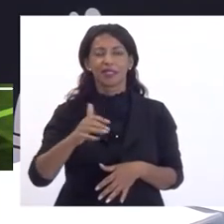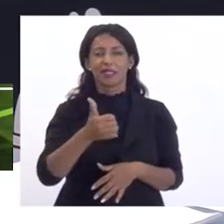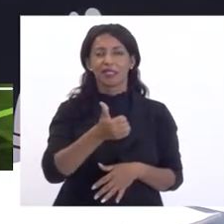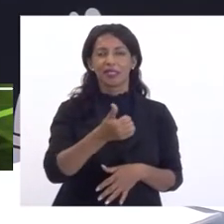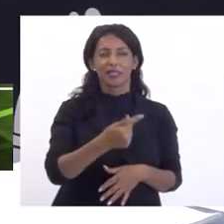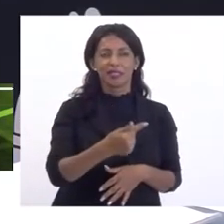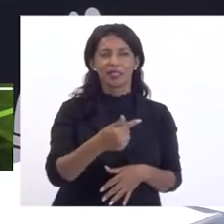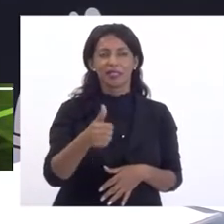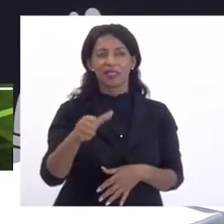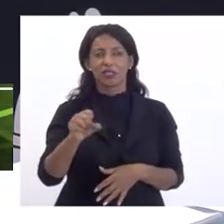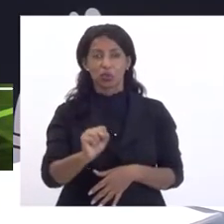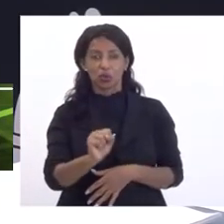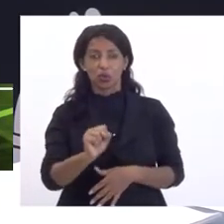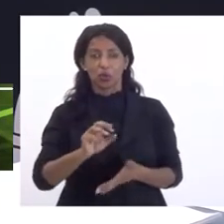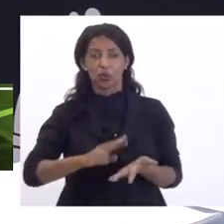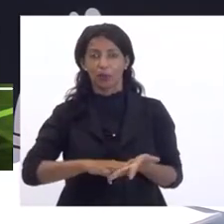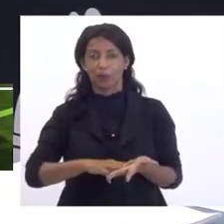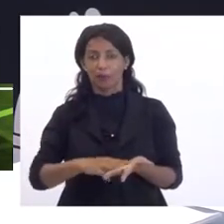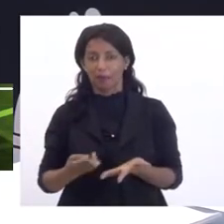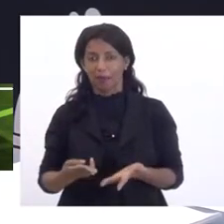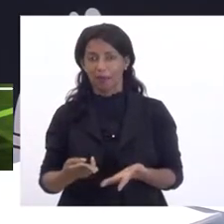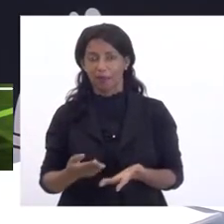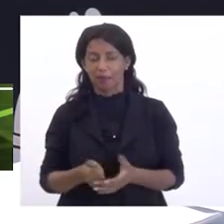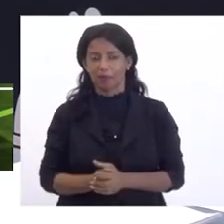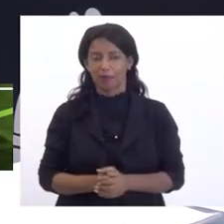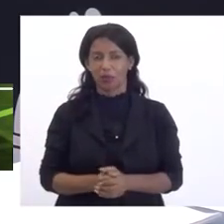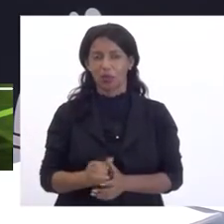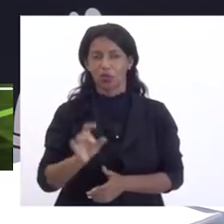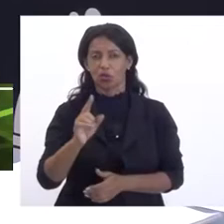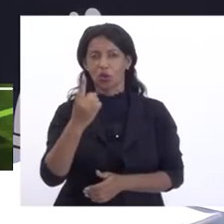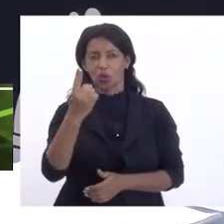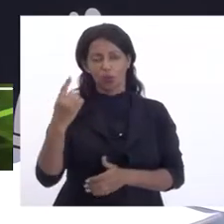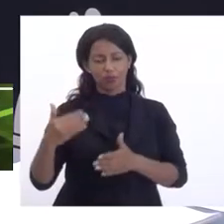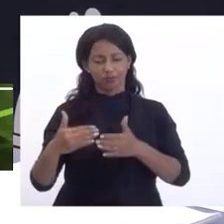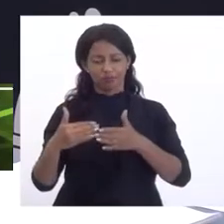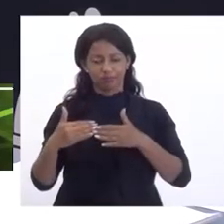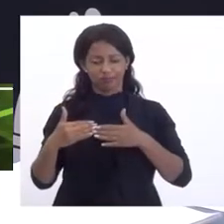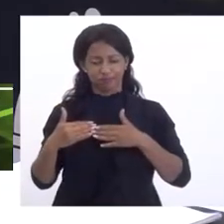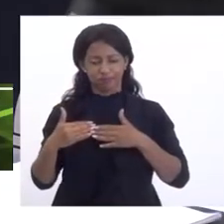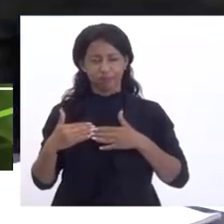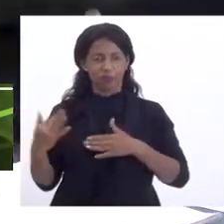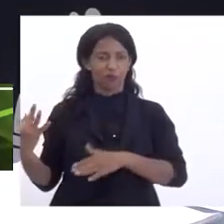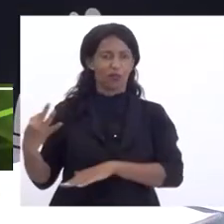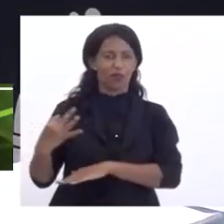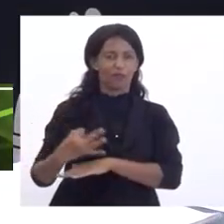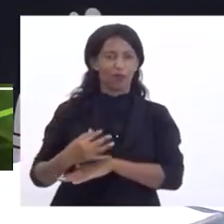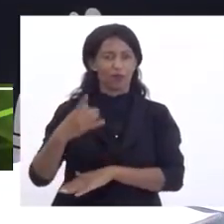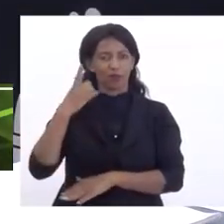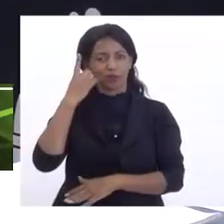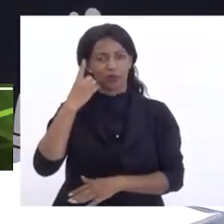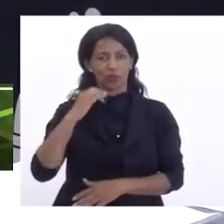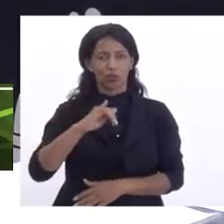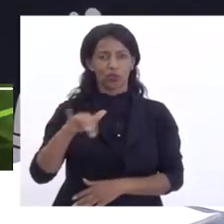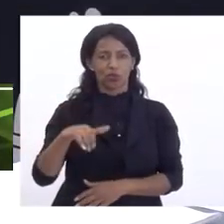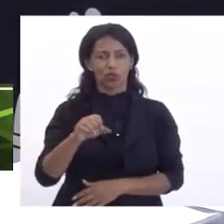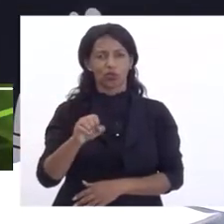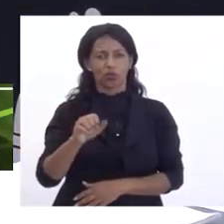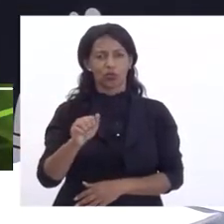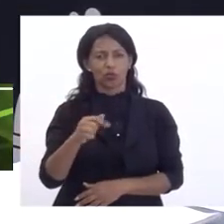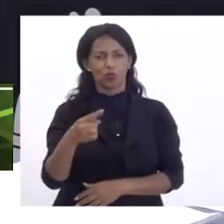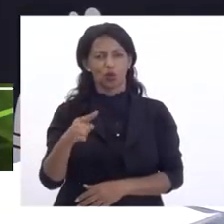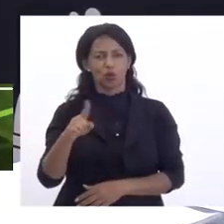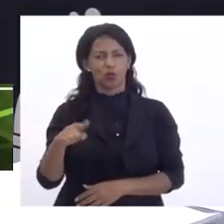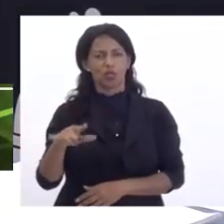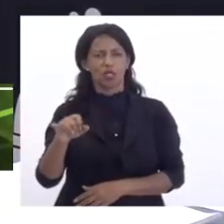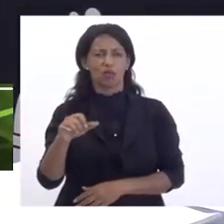17 ou 18 membros, só teve uma abstenção porque foi a ausência do deputado Joãozinho, que já estava